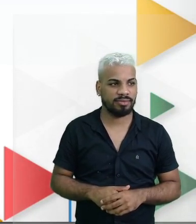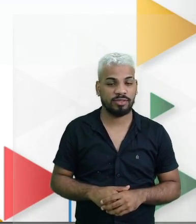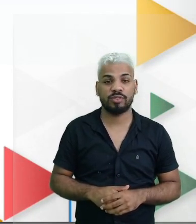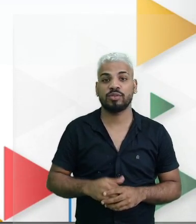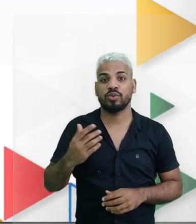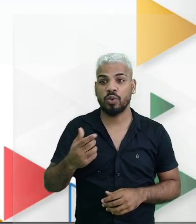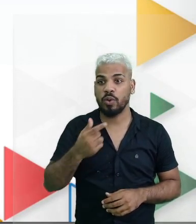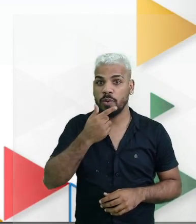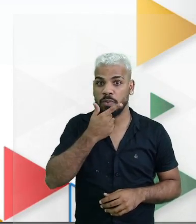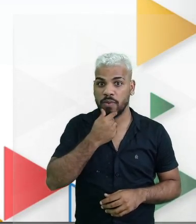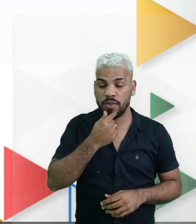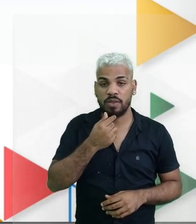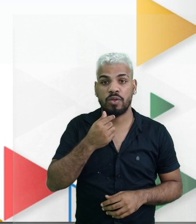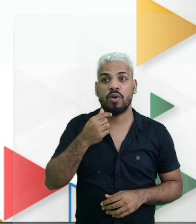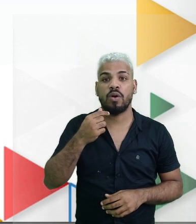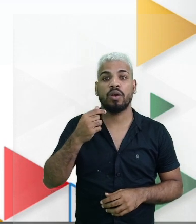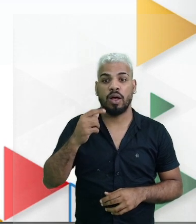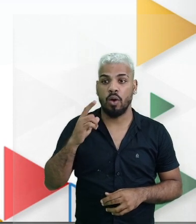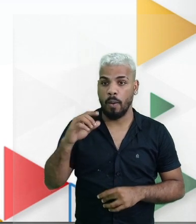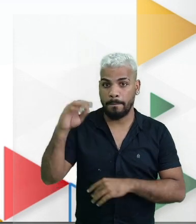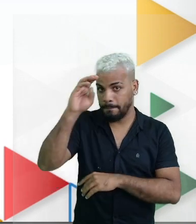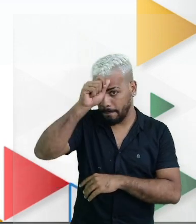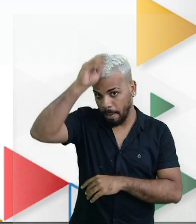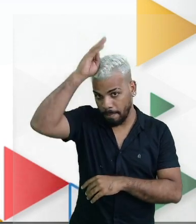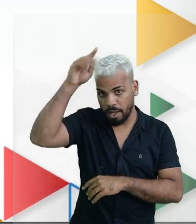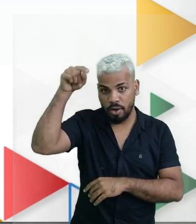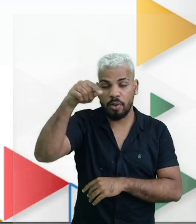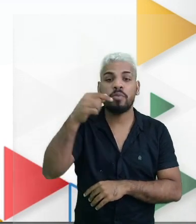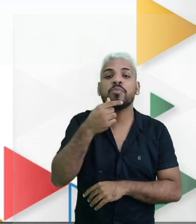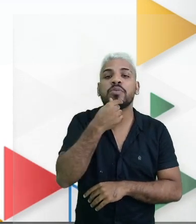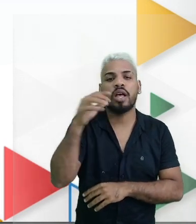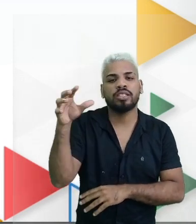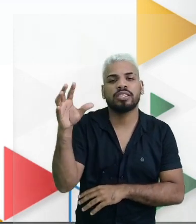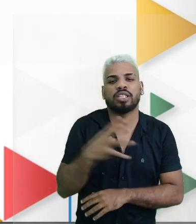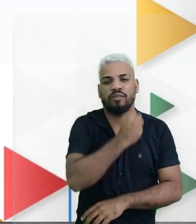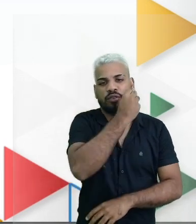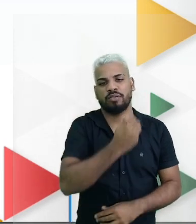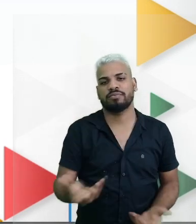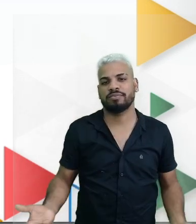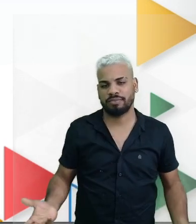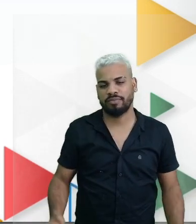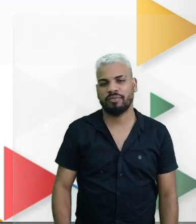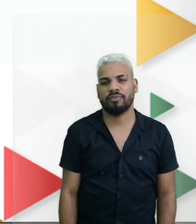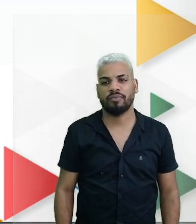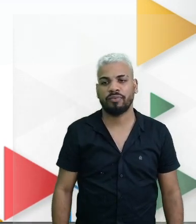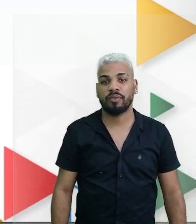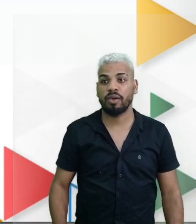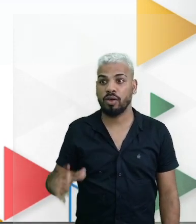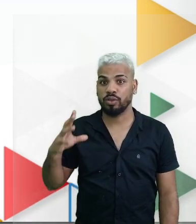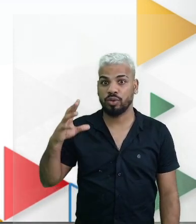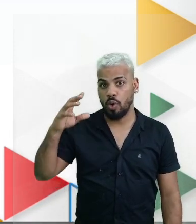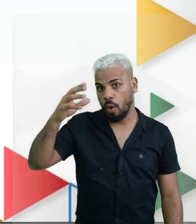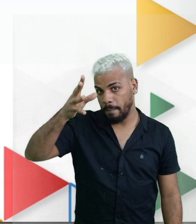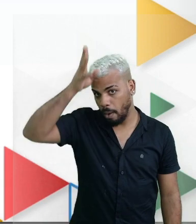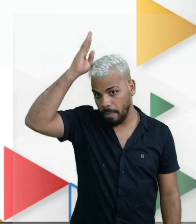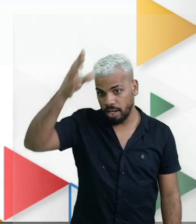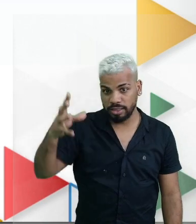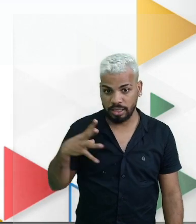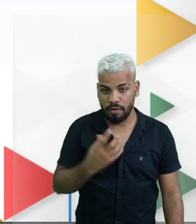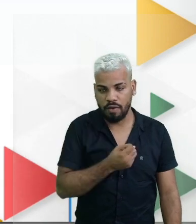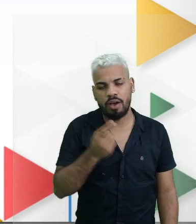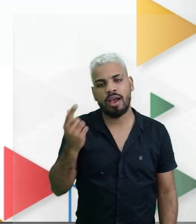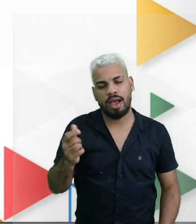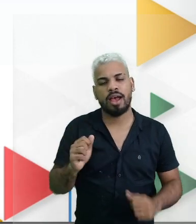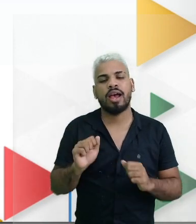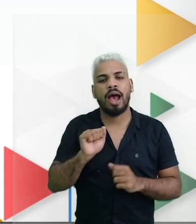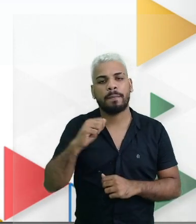pelo corpo de bombeiros. Pelo corpo de bombeiro é o que nós chamamos de o agente da passiva. Mas por